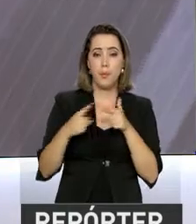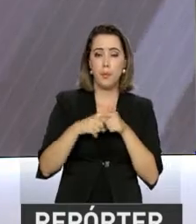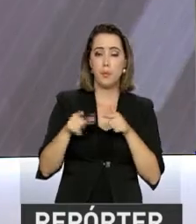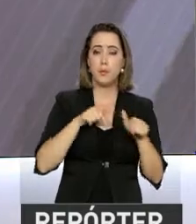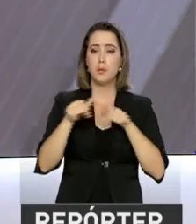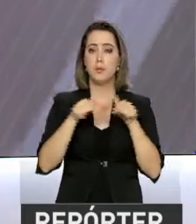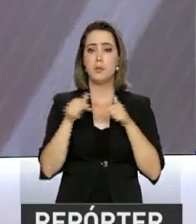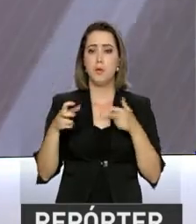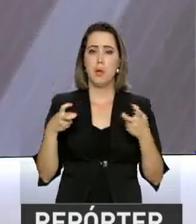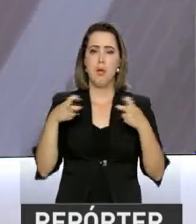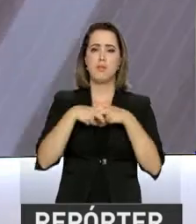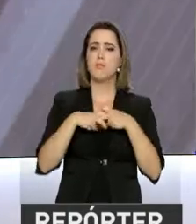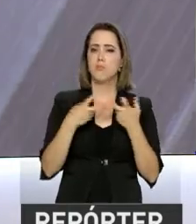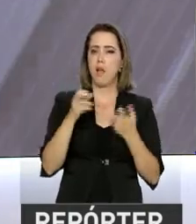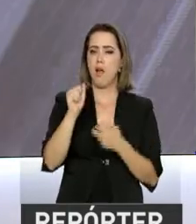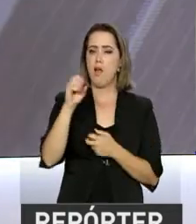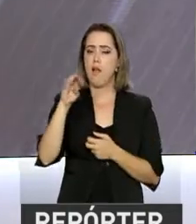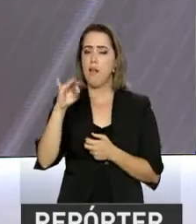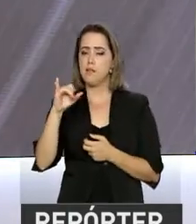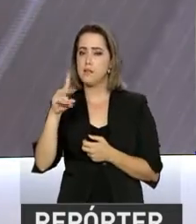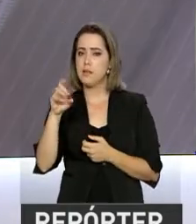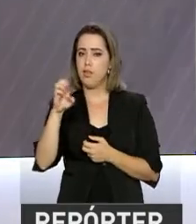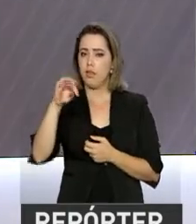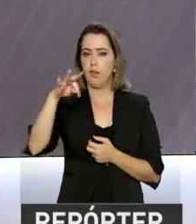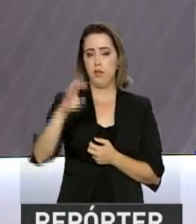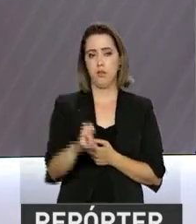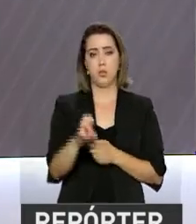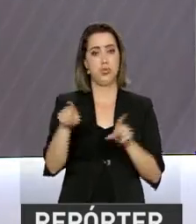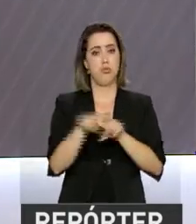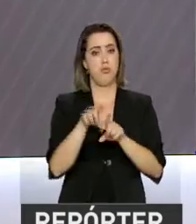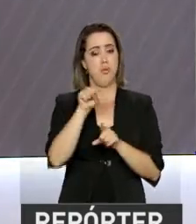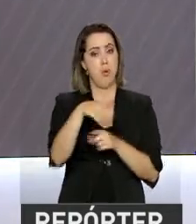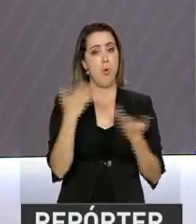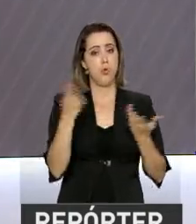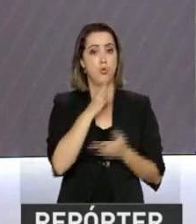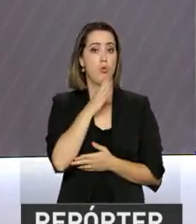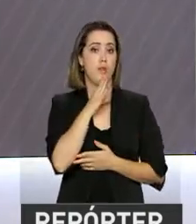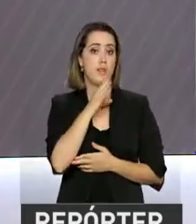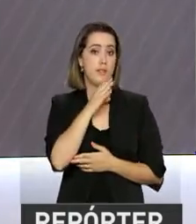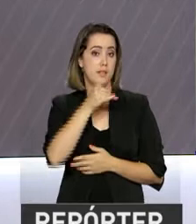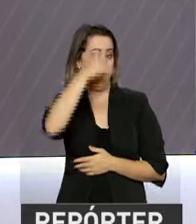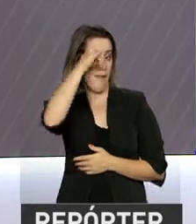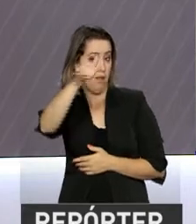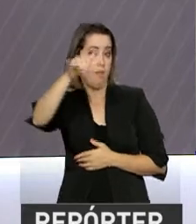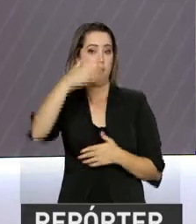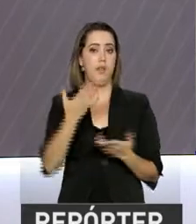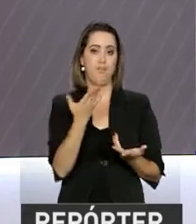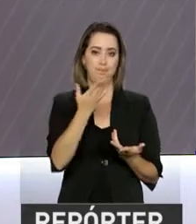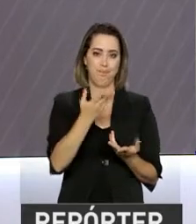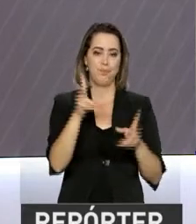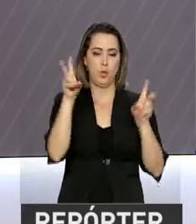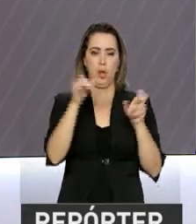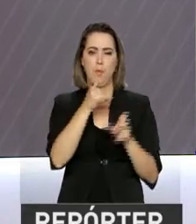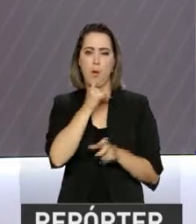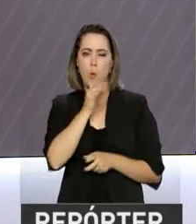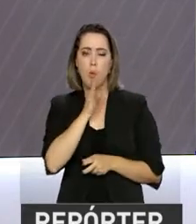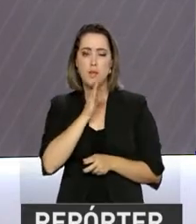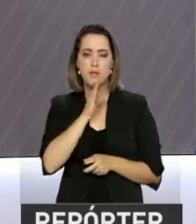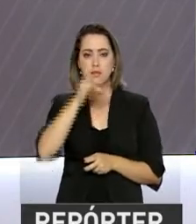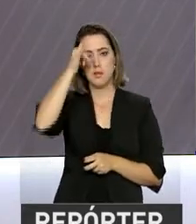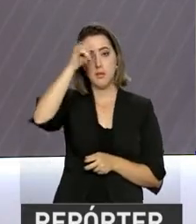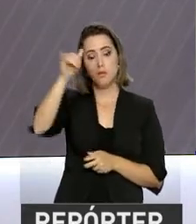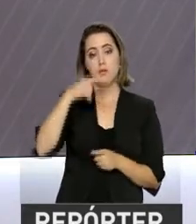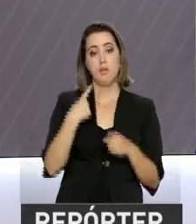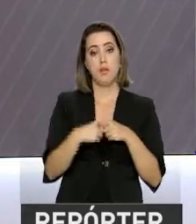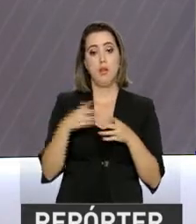é Conhecer para Prevenir. E um dos destaques será a fiscalização nas rodovias, já que os motoristas de caminhão